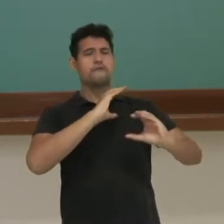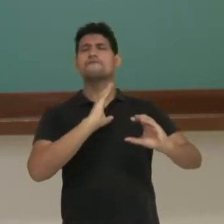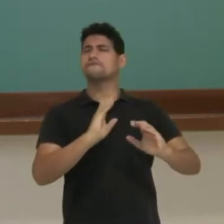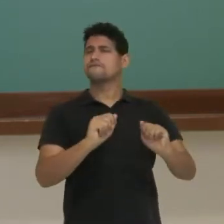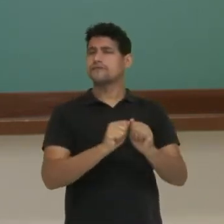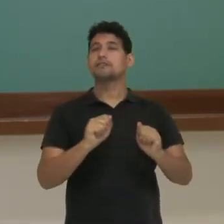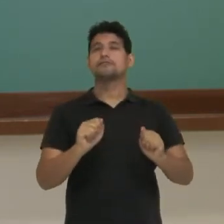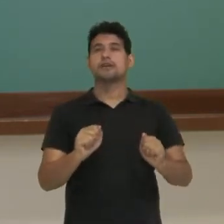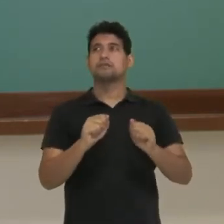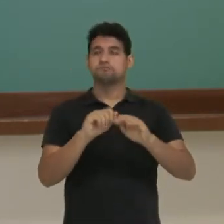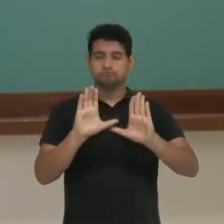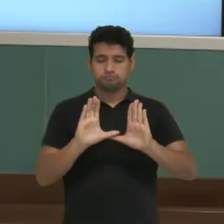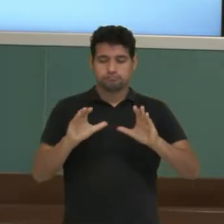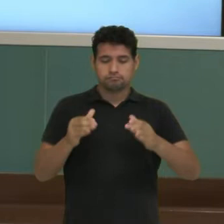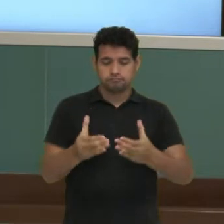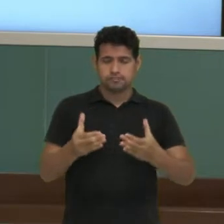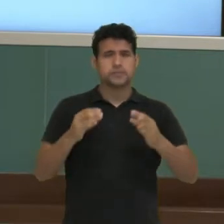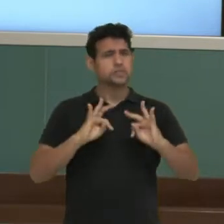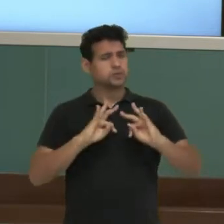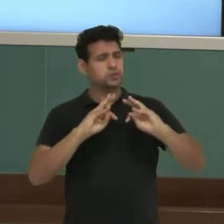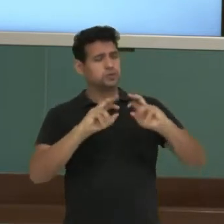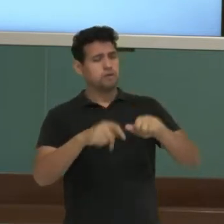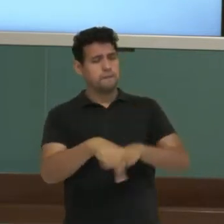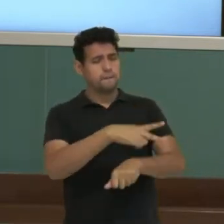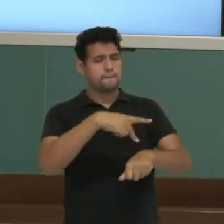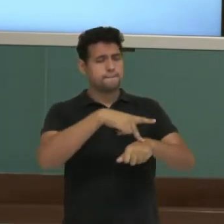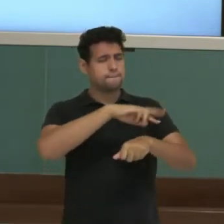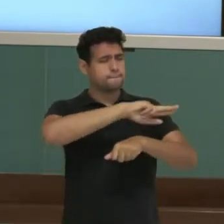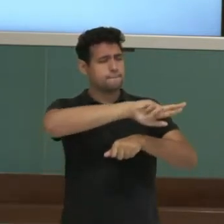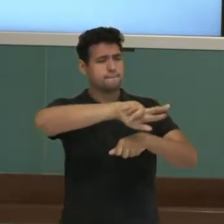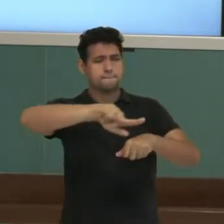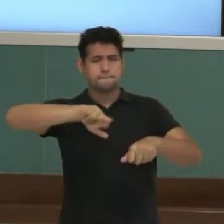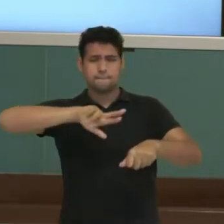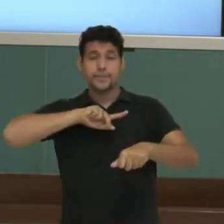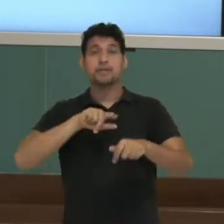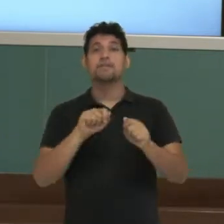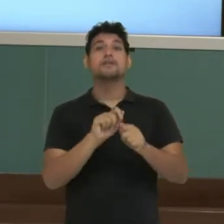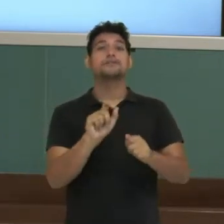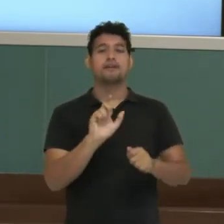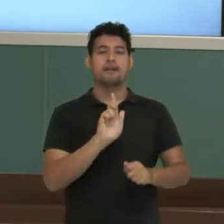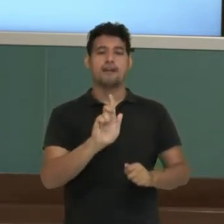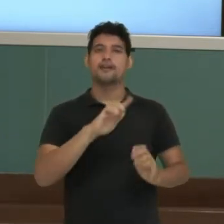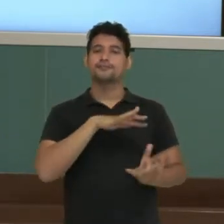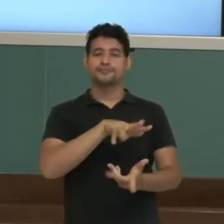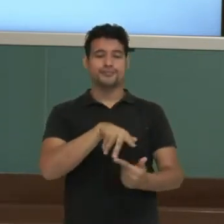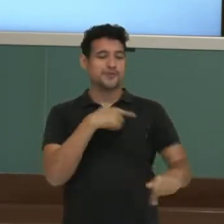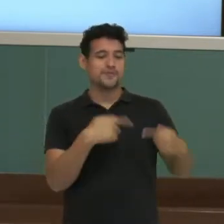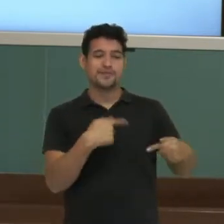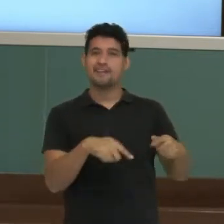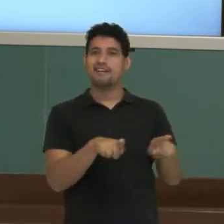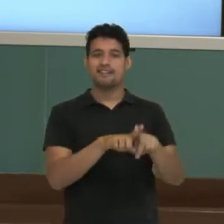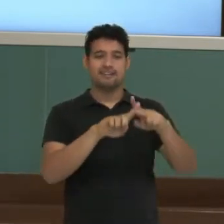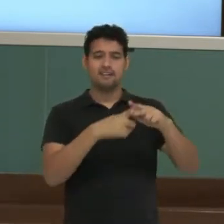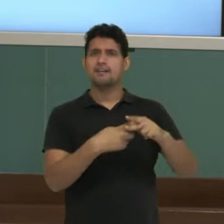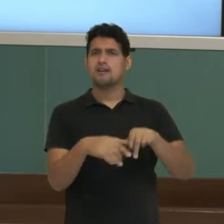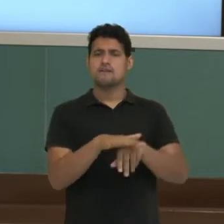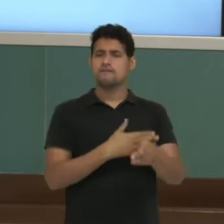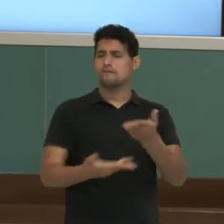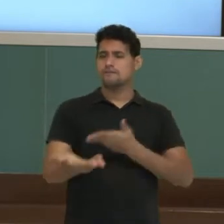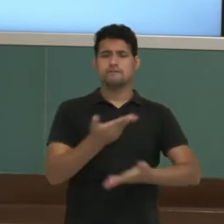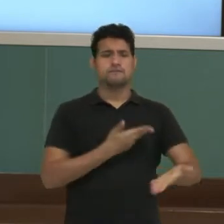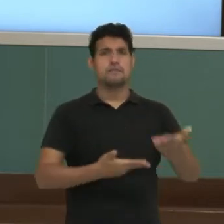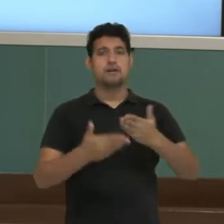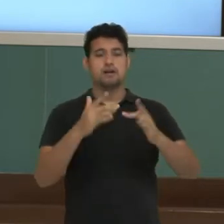de maneira estreita entre todos os países, faz com que a geopolítica, a formatação das conversas,